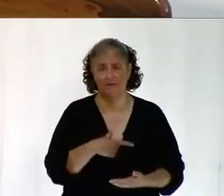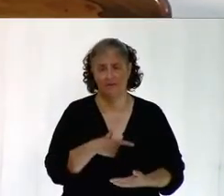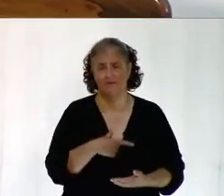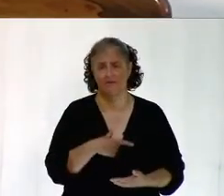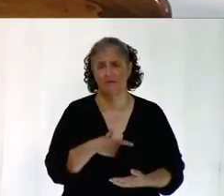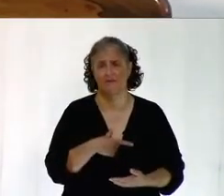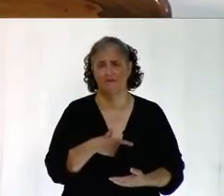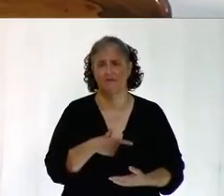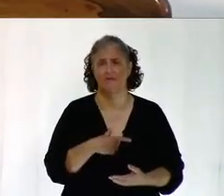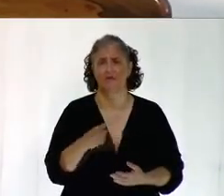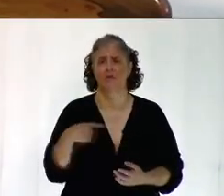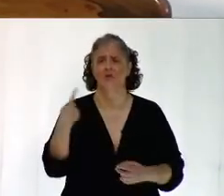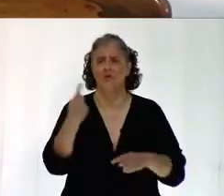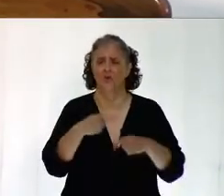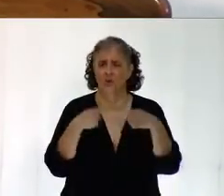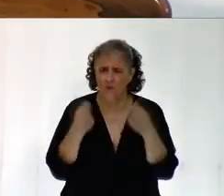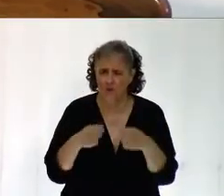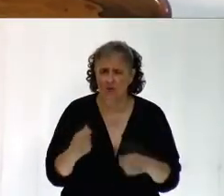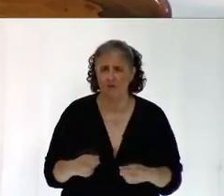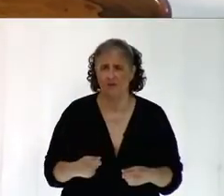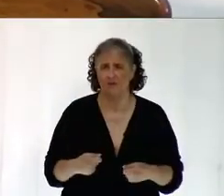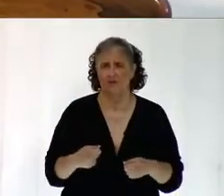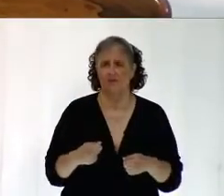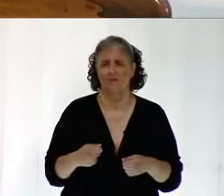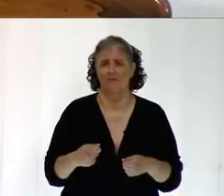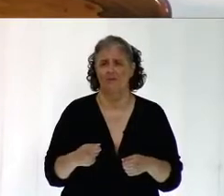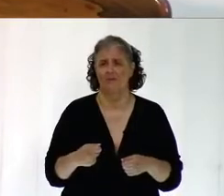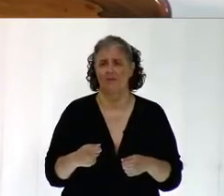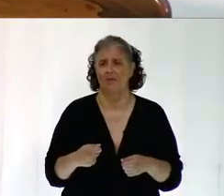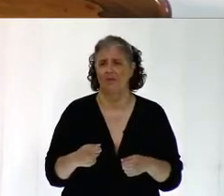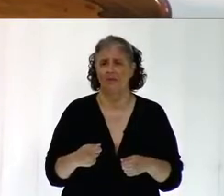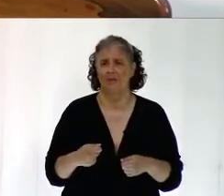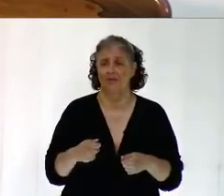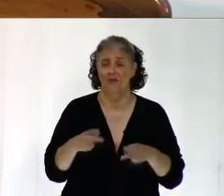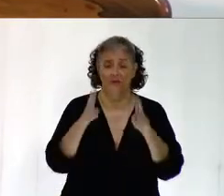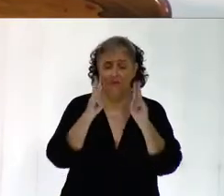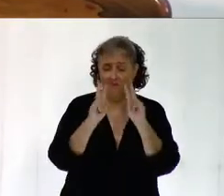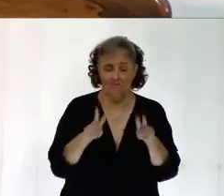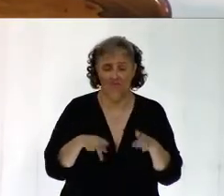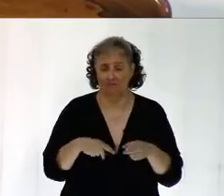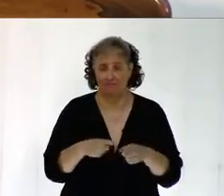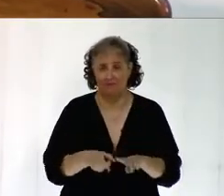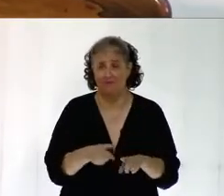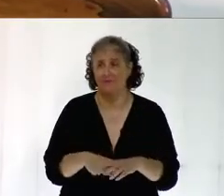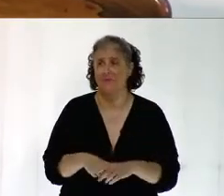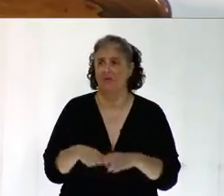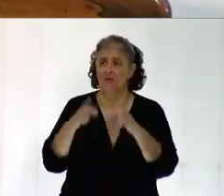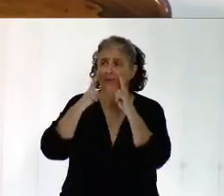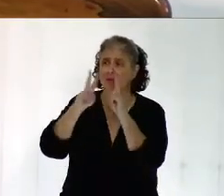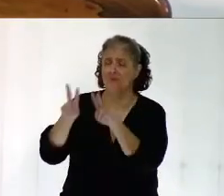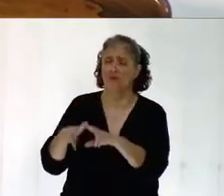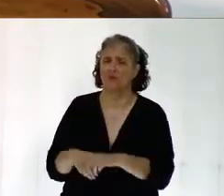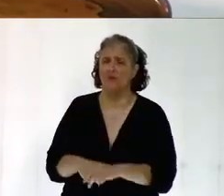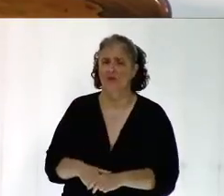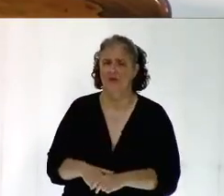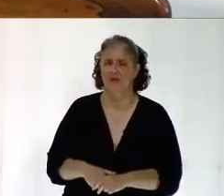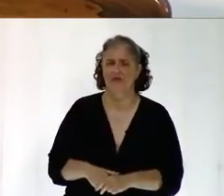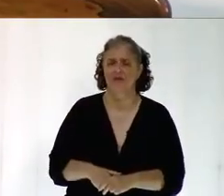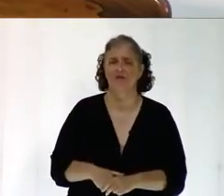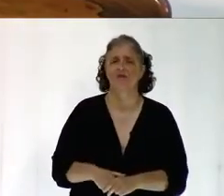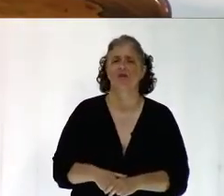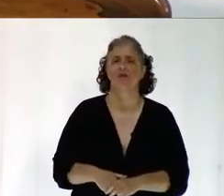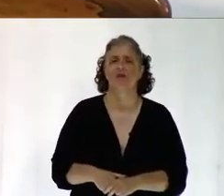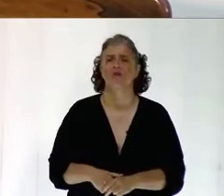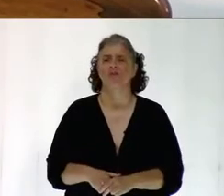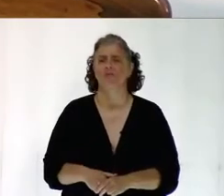tem e para que haja um testemunho no início testemunho que a gente diz que tem e para que